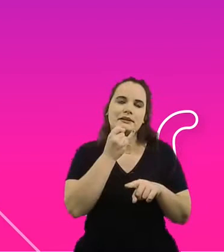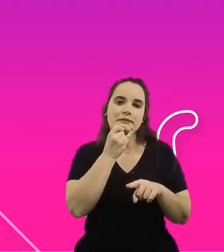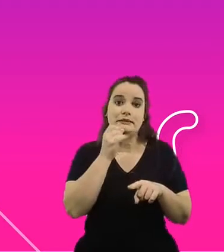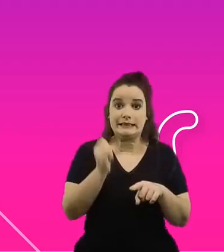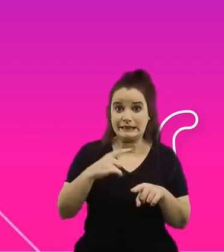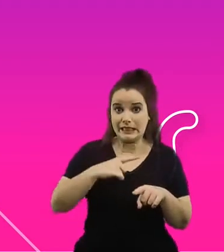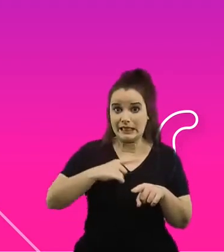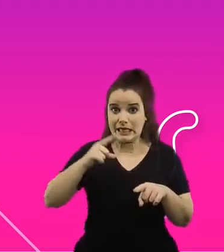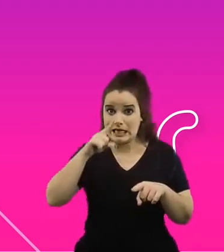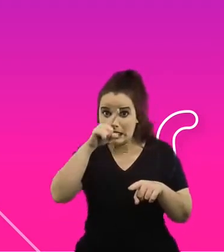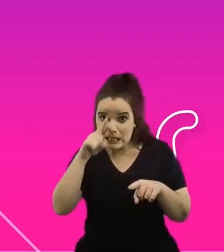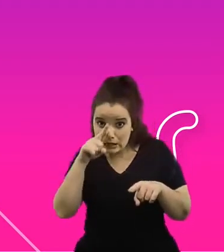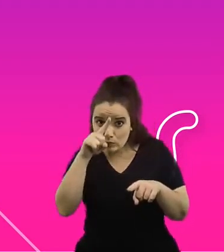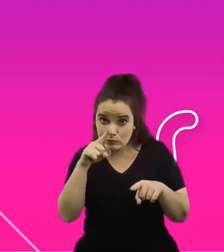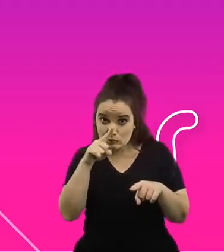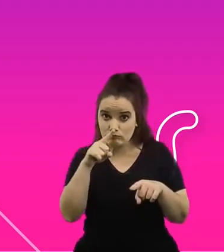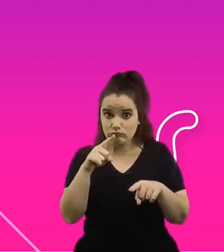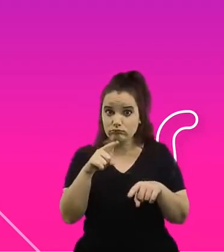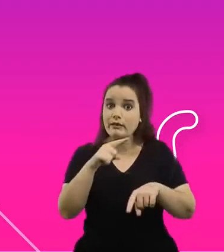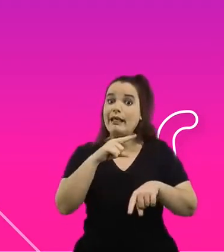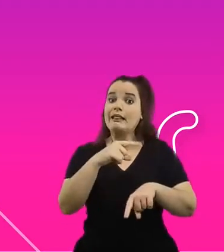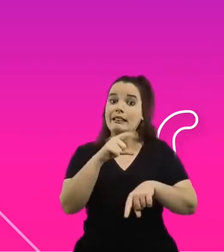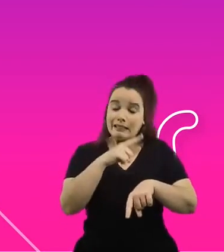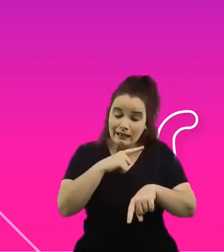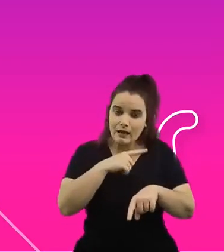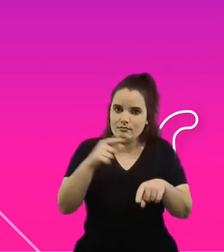ser analisada, né, e se